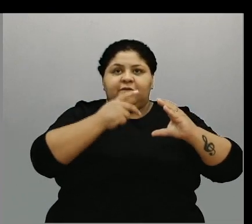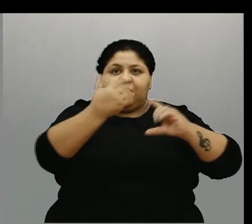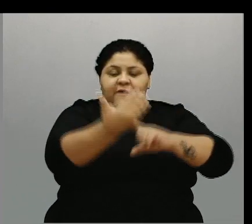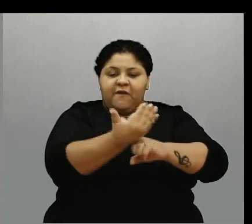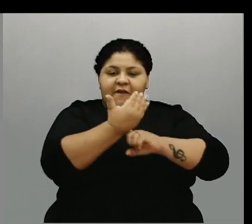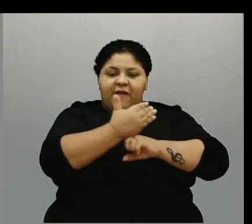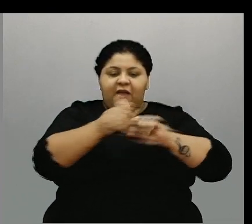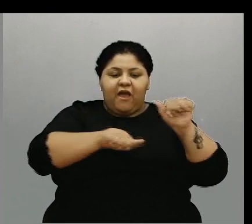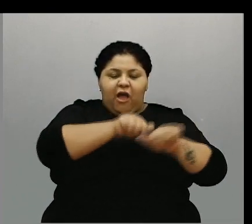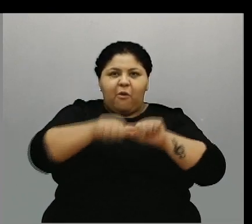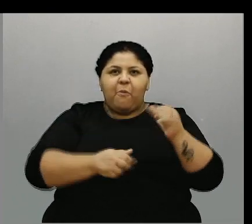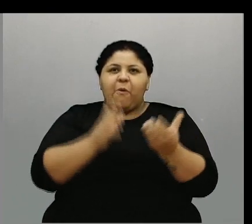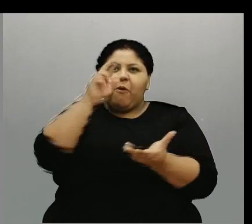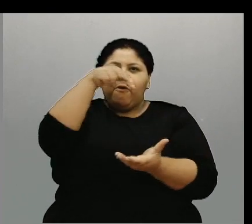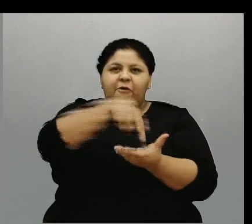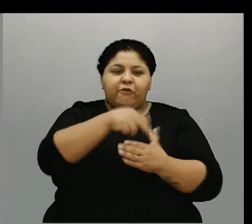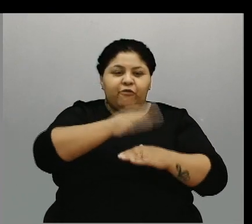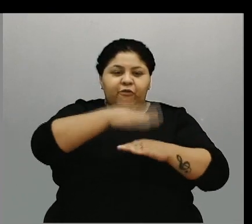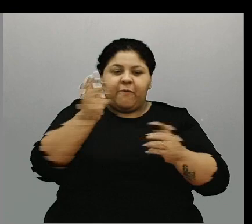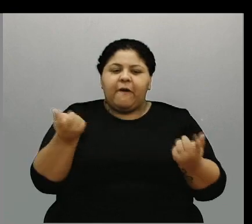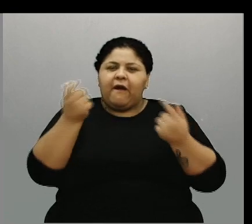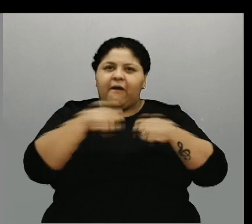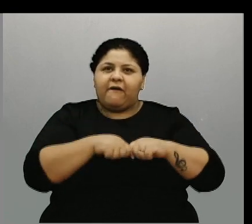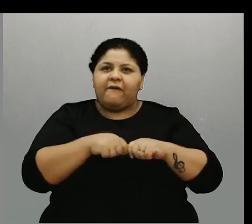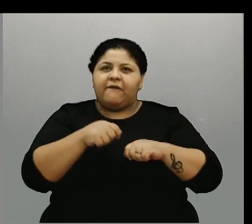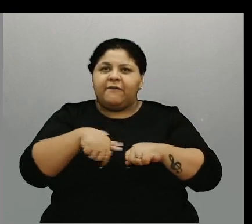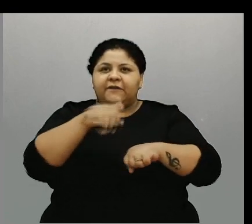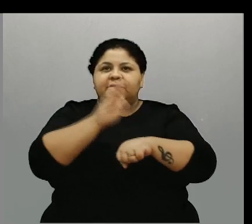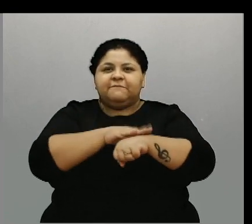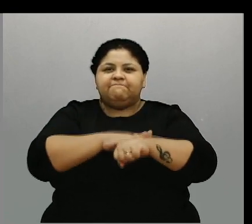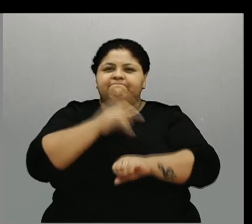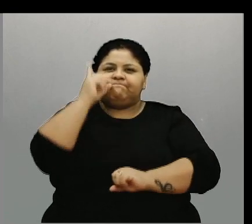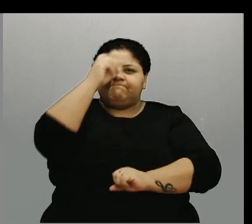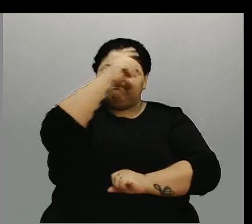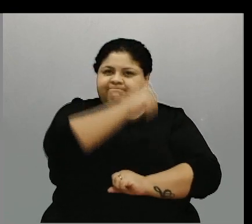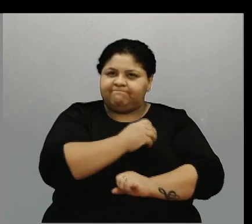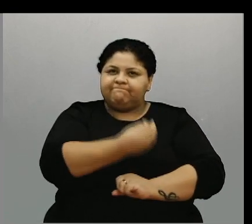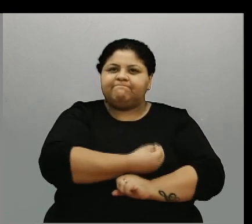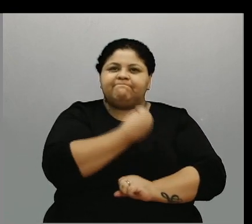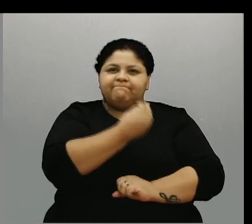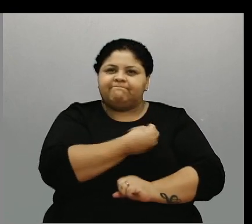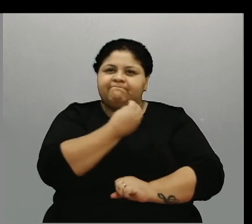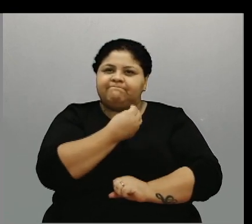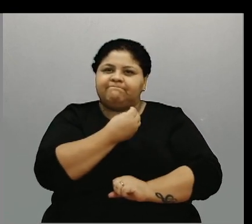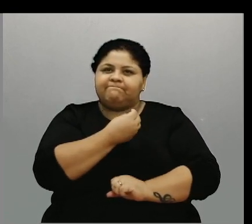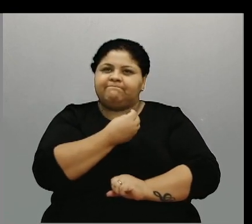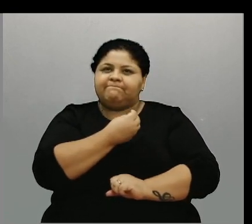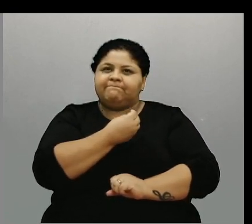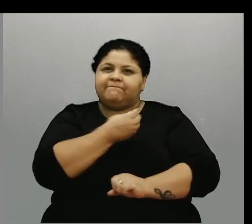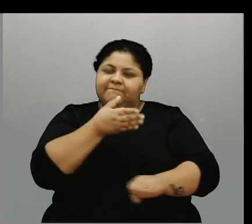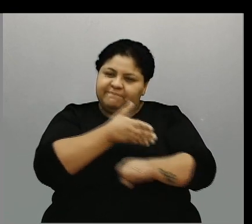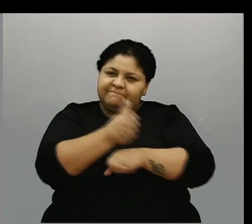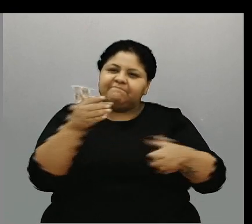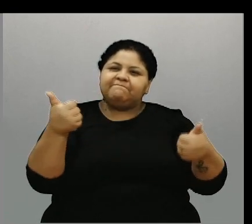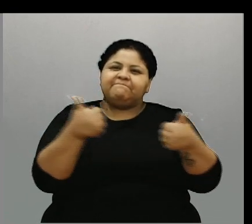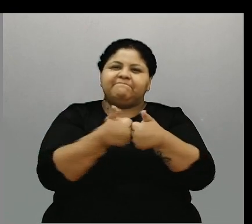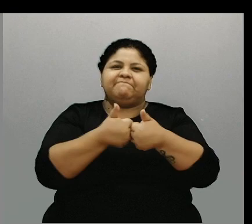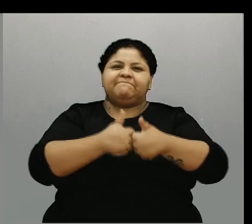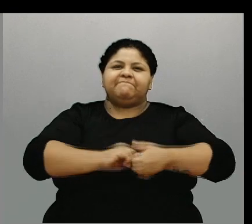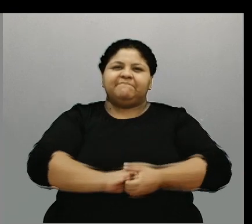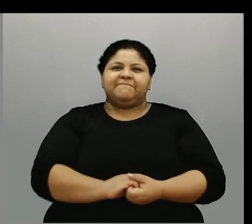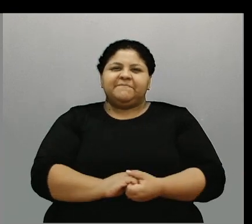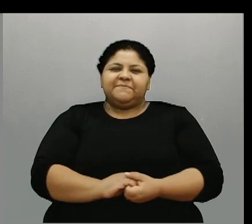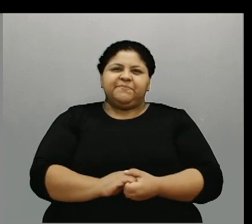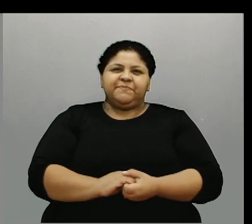mudar a realidade daquelas que mais precisam nesse momento tão difícil em que vivemos. Participe com a gente.